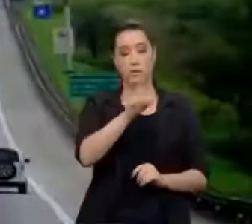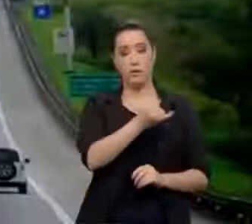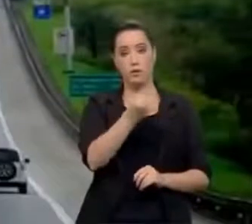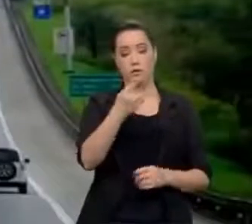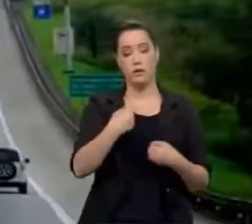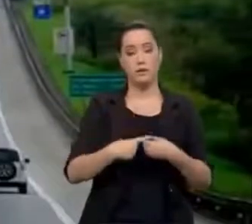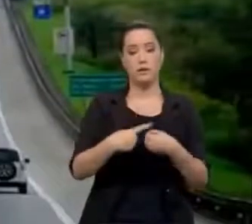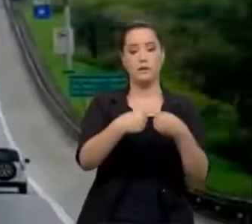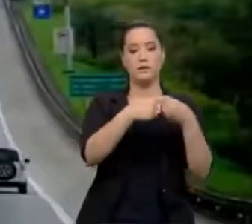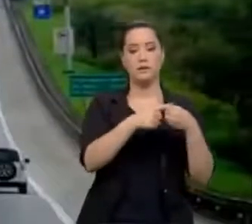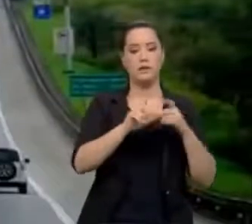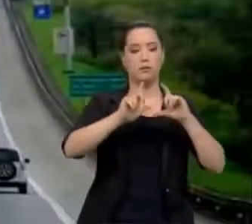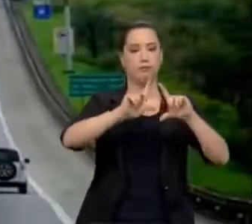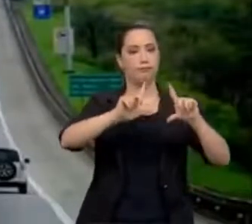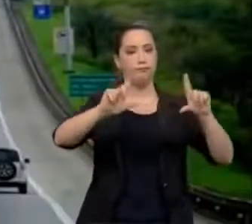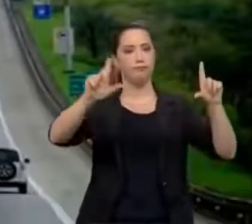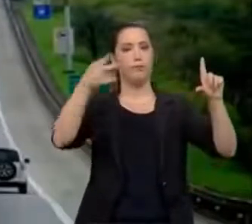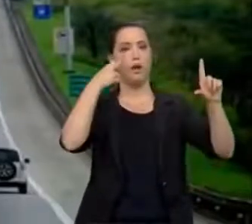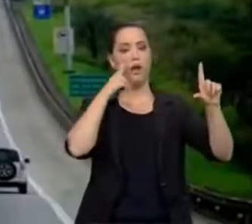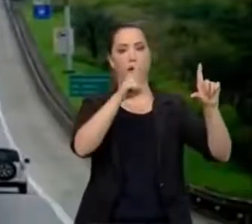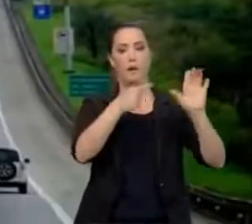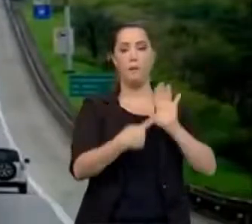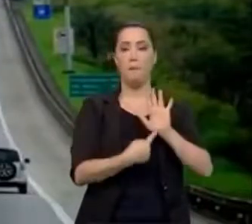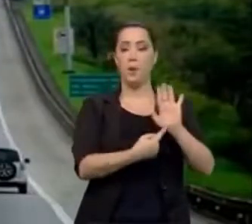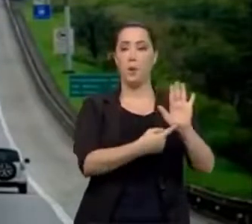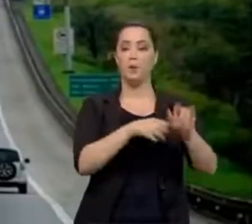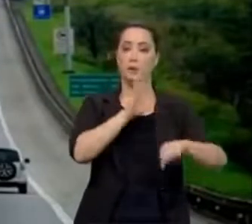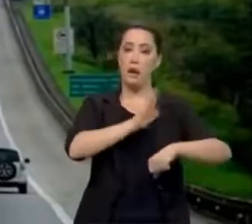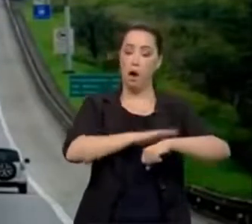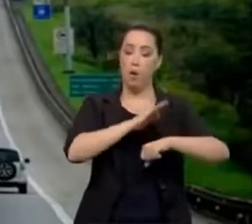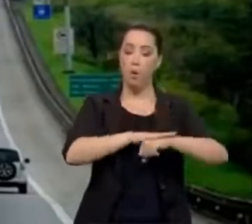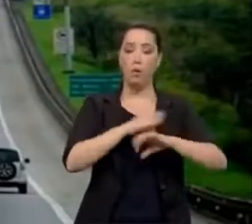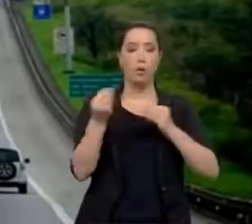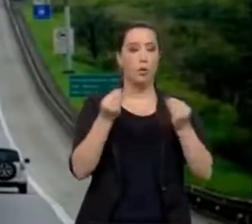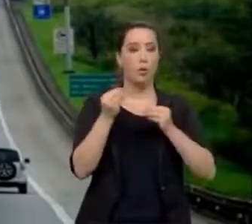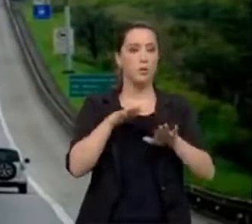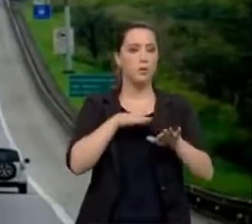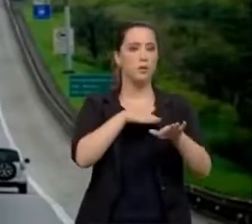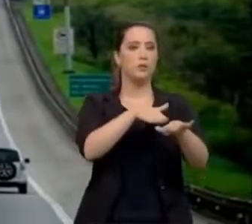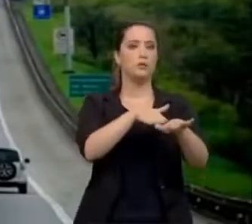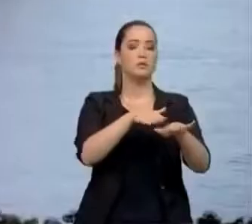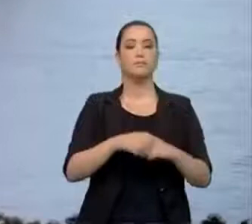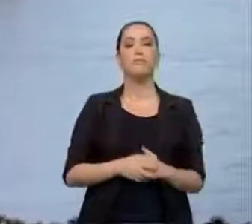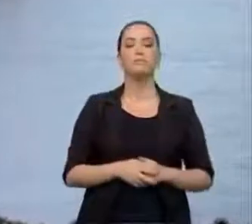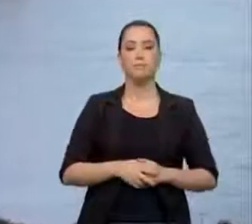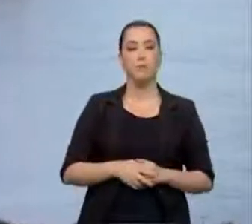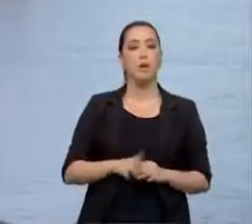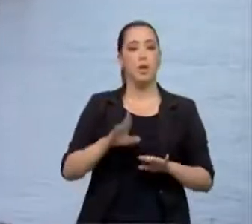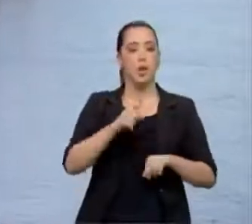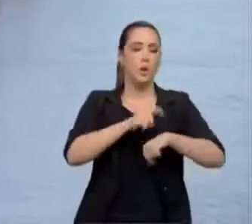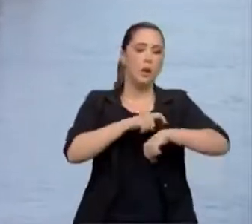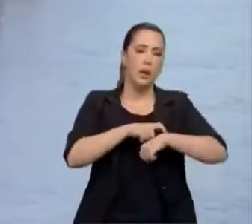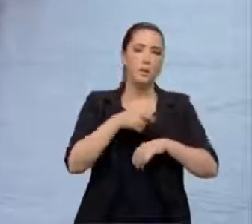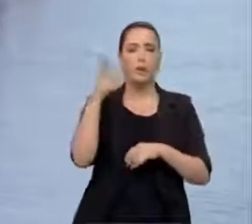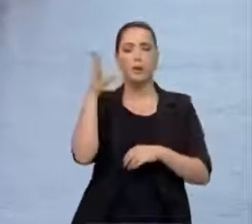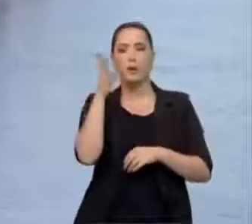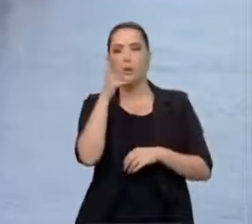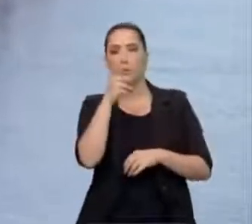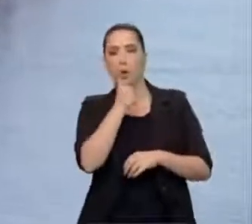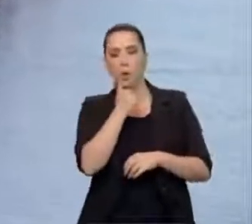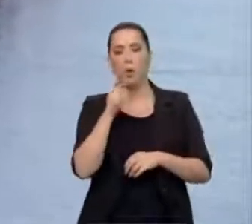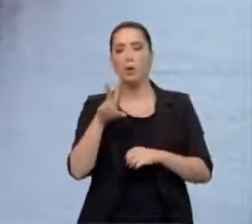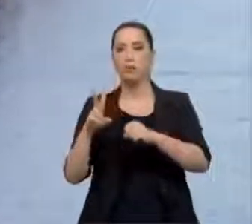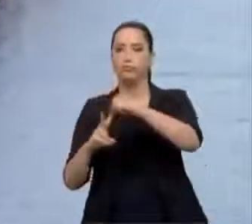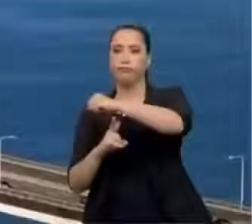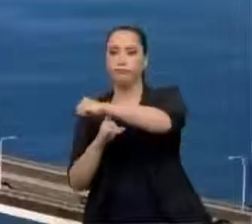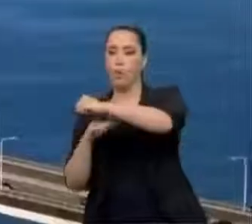cidades é placa sinalizadora informando em tempo real as condições de trânsito de uma via, o tempo de travessia da ponte